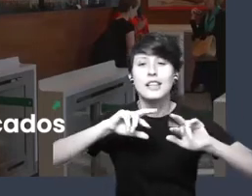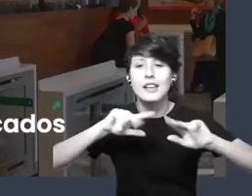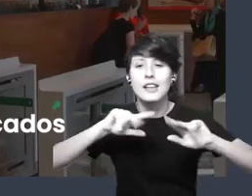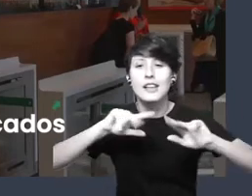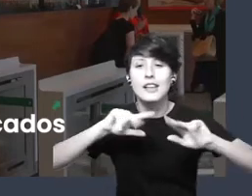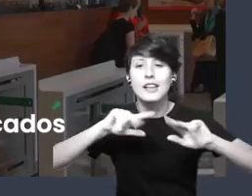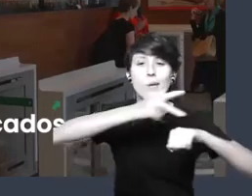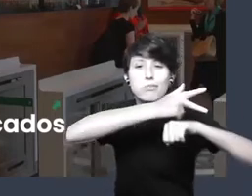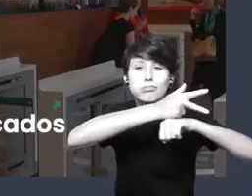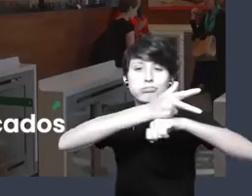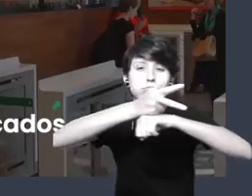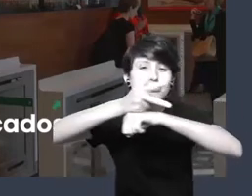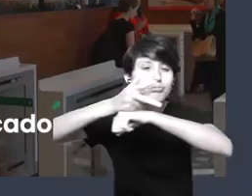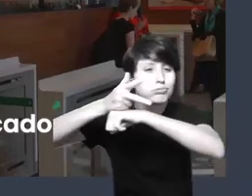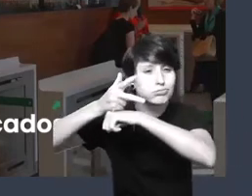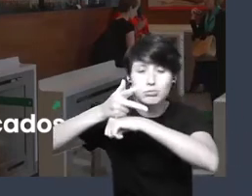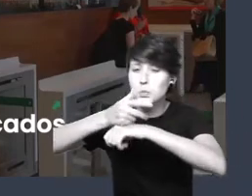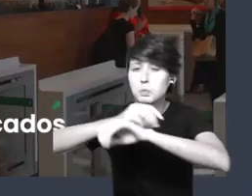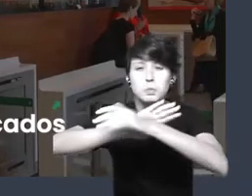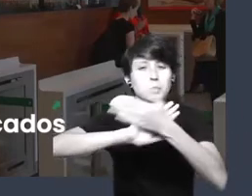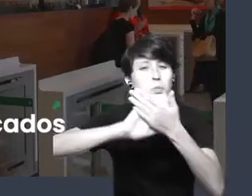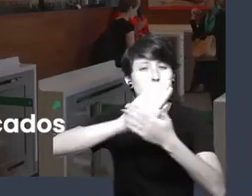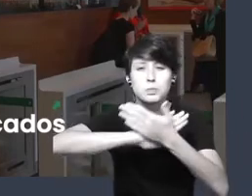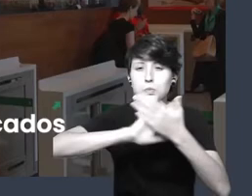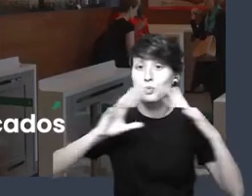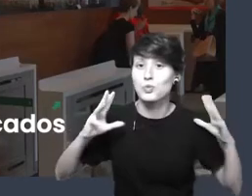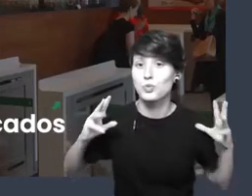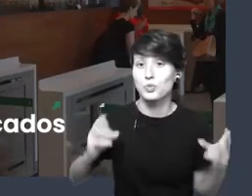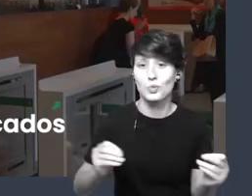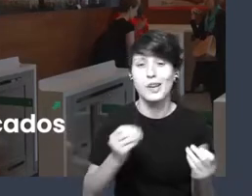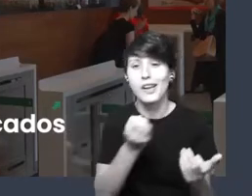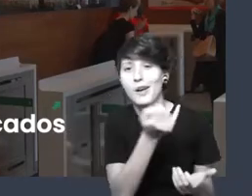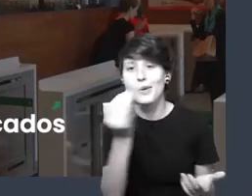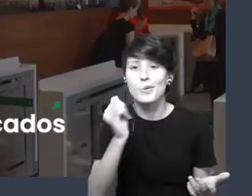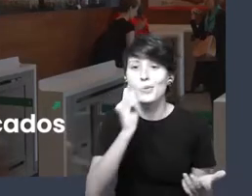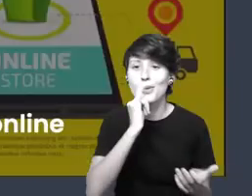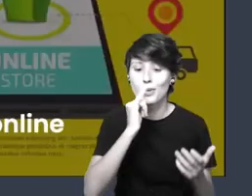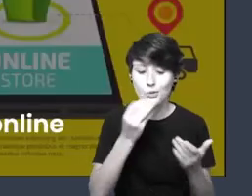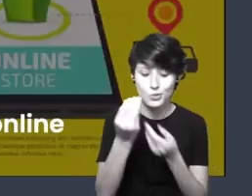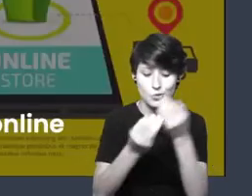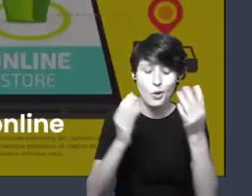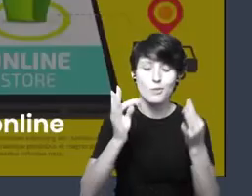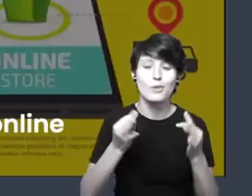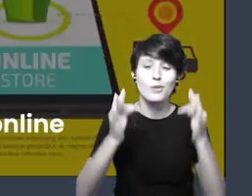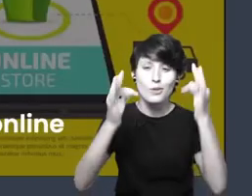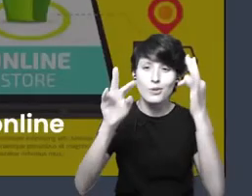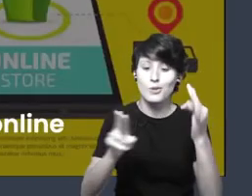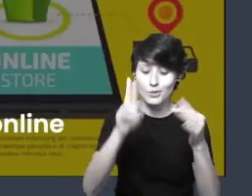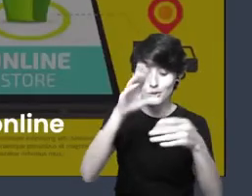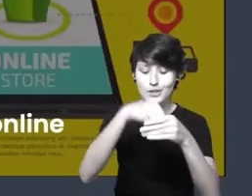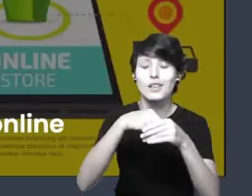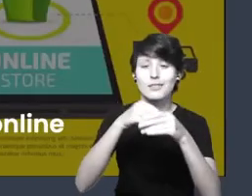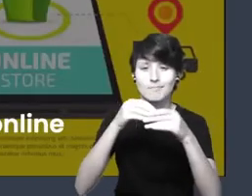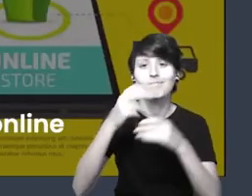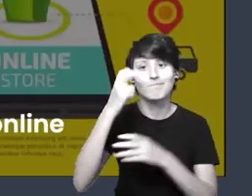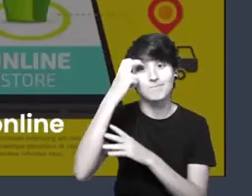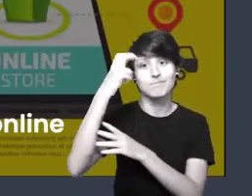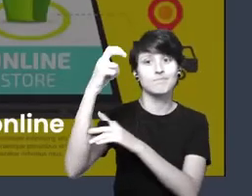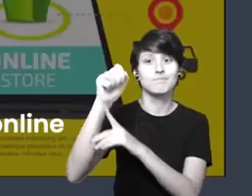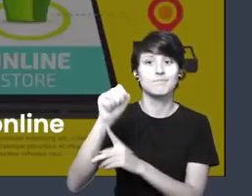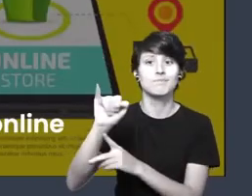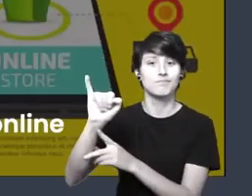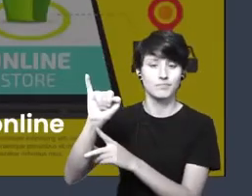te vigiando, mas enfim, são alguns exemplos, né, dessa tecnologia em que utiliza inteligência artificial. Outros exemplos